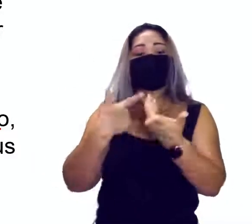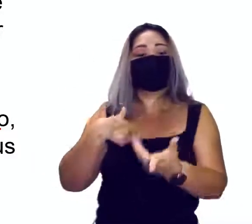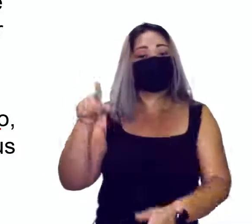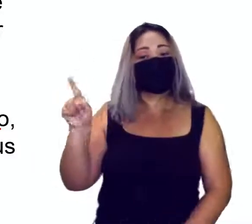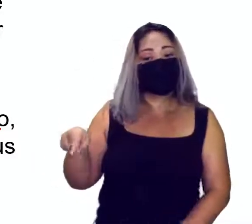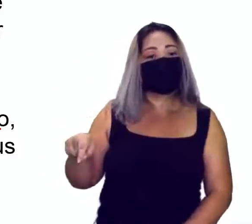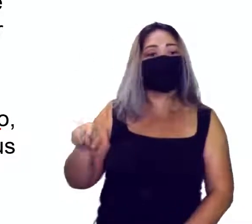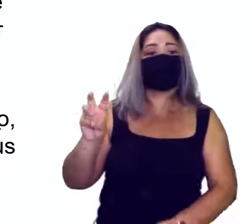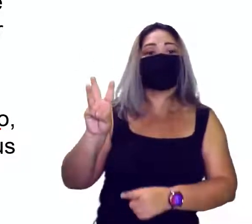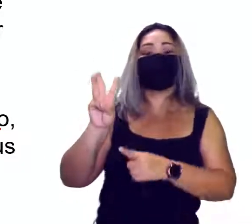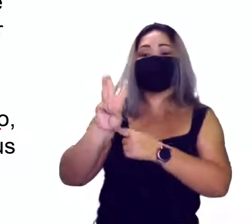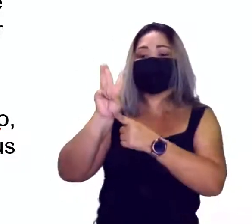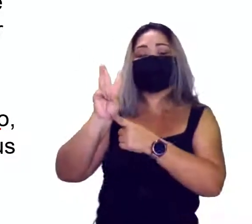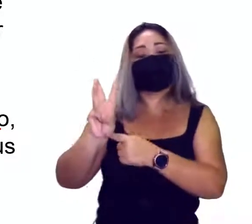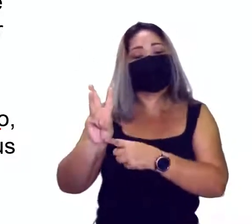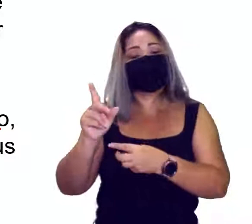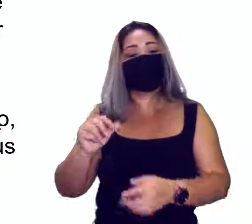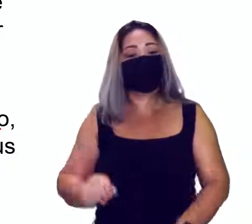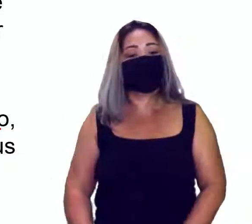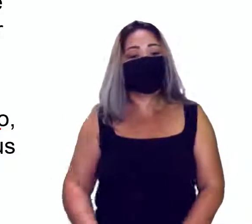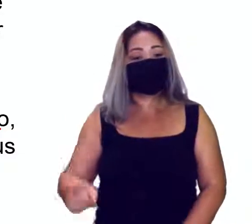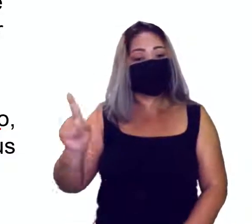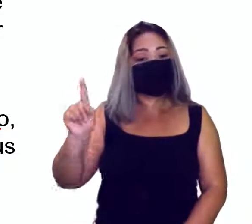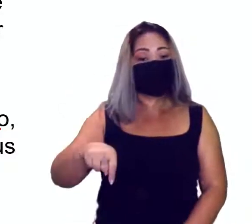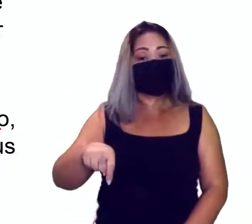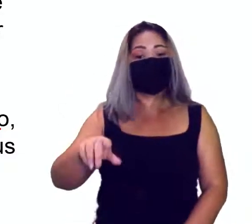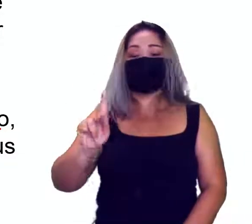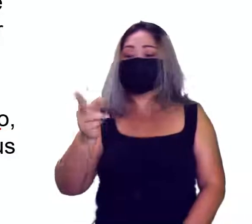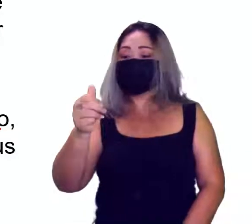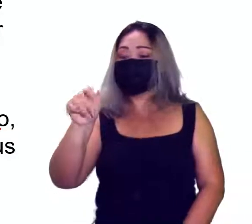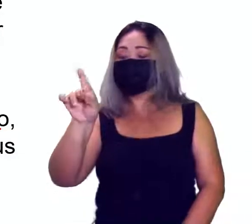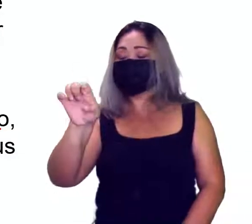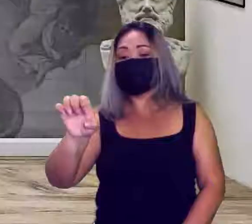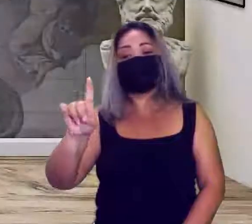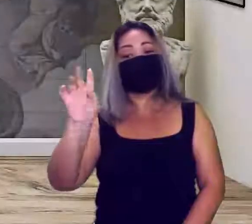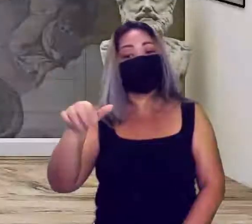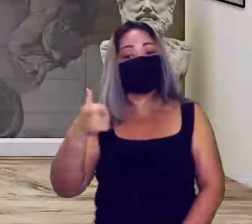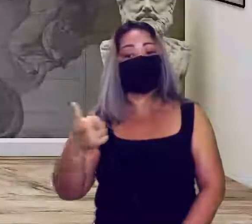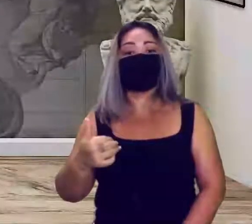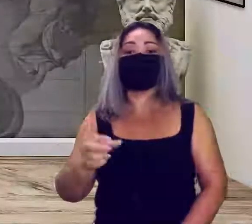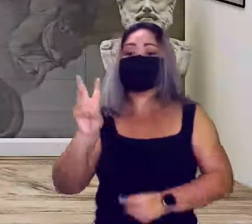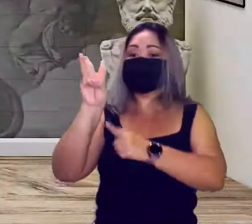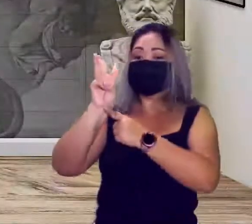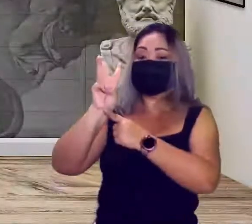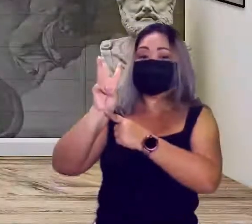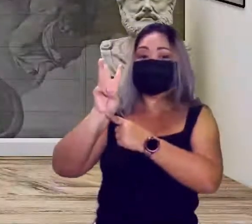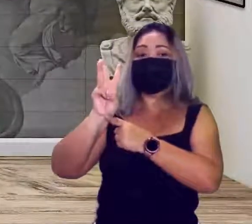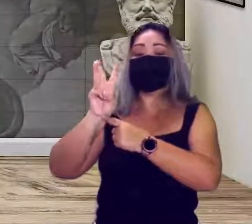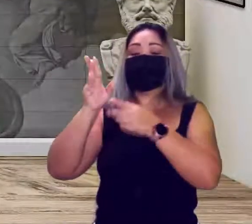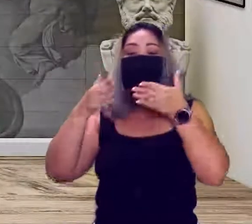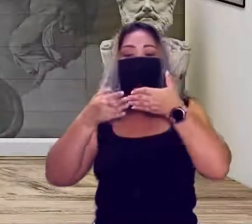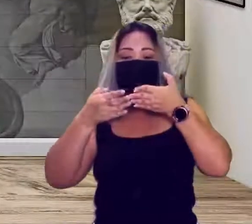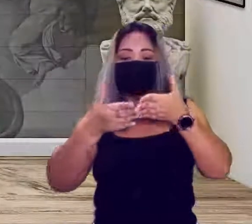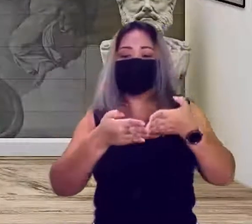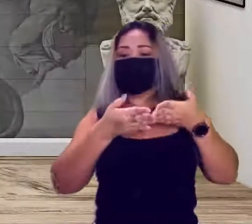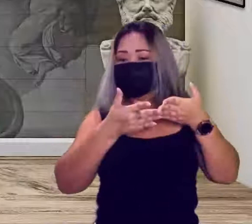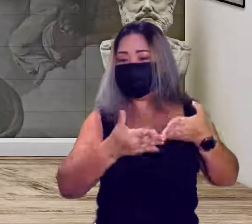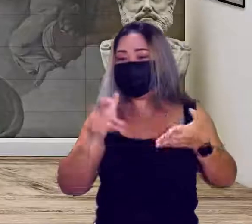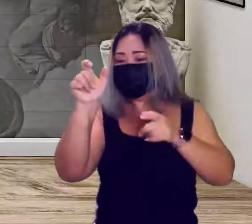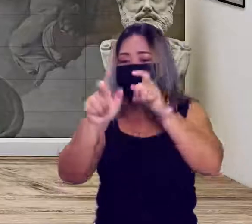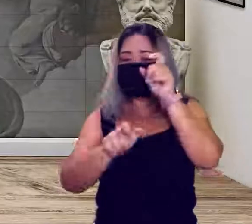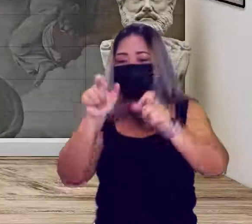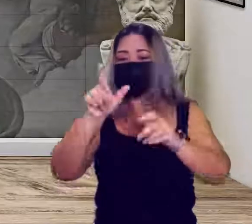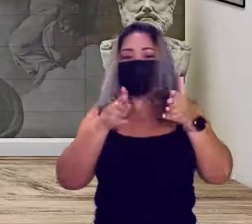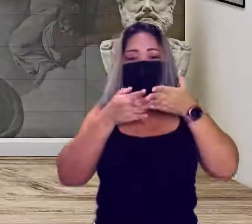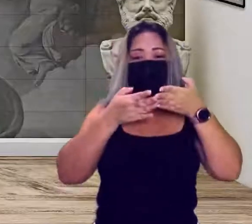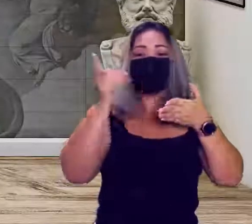céu, e Hades, deus do submundo. Veja bem, ó, Poseidon, quando os marinheiros iam para o